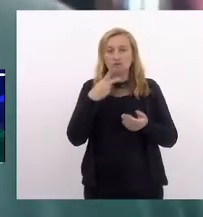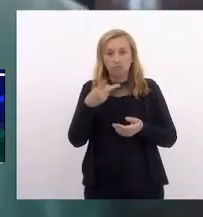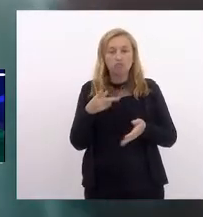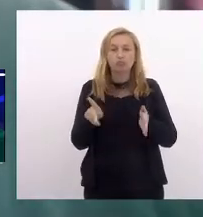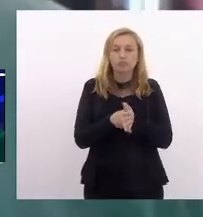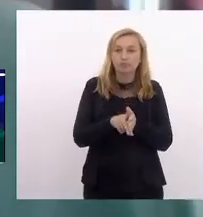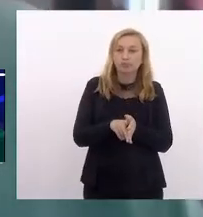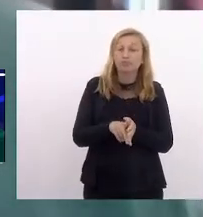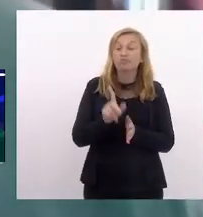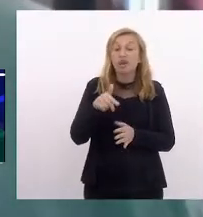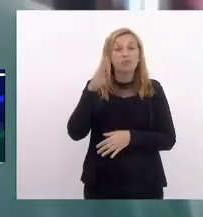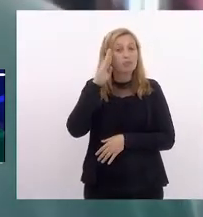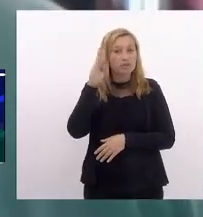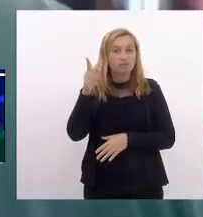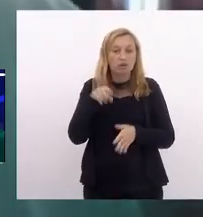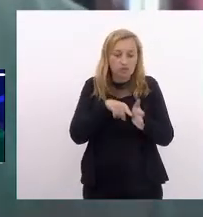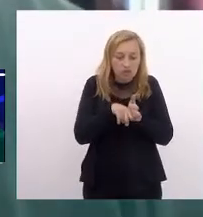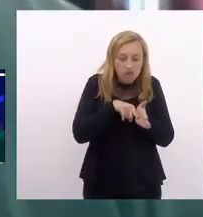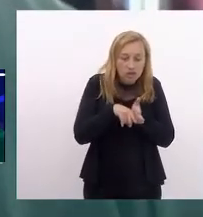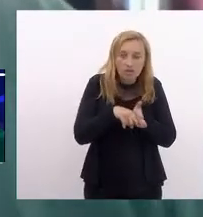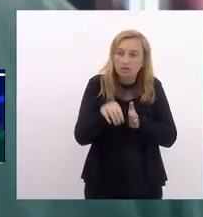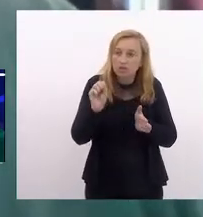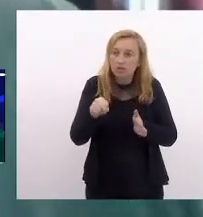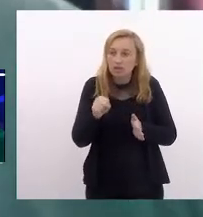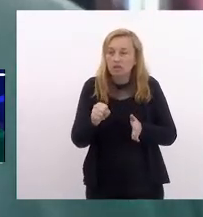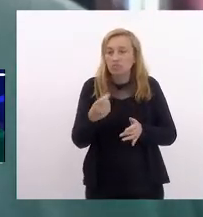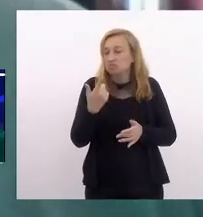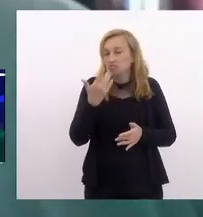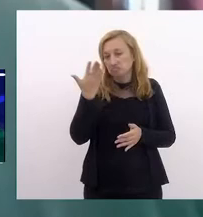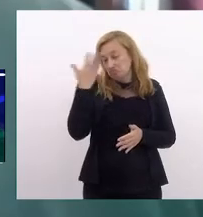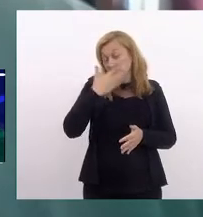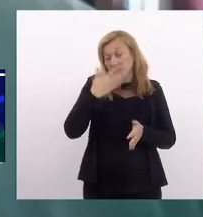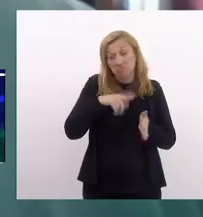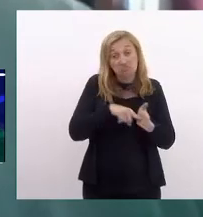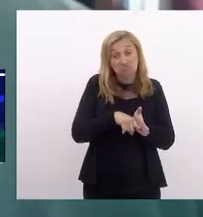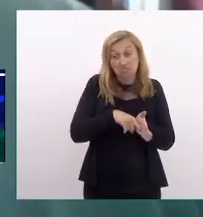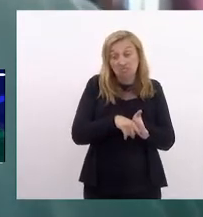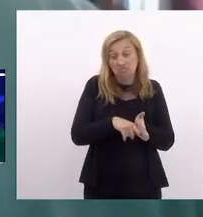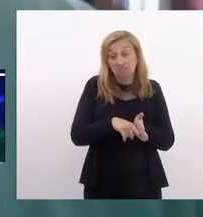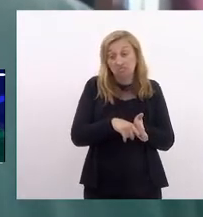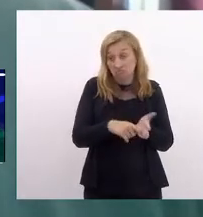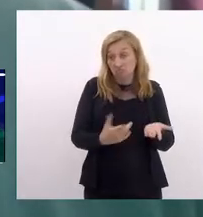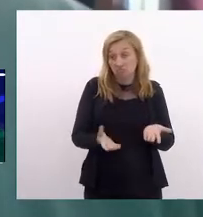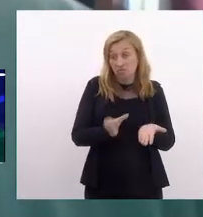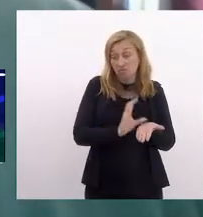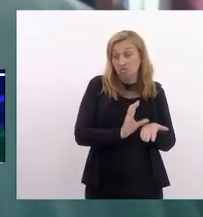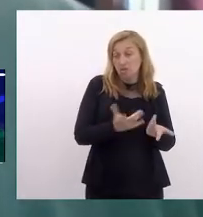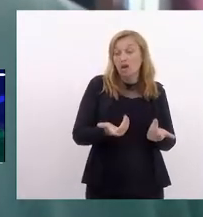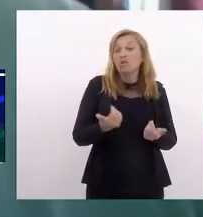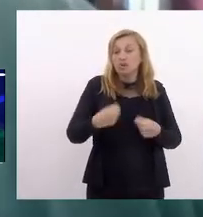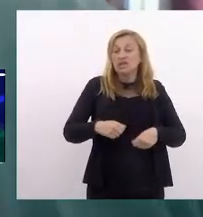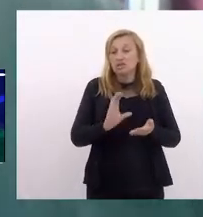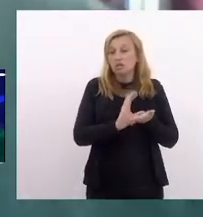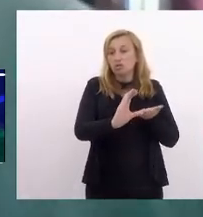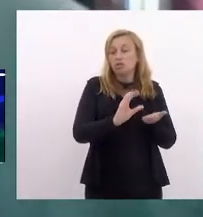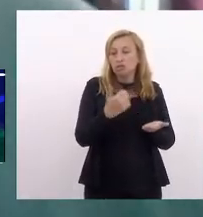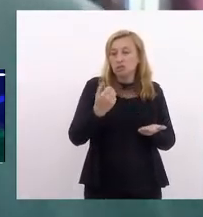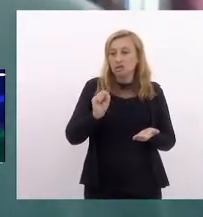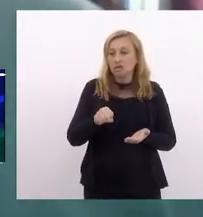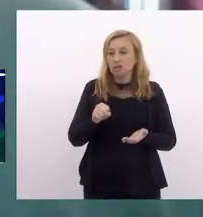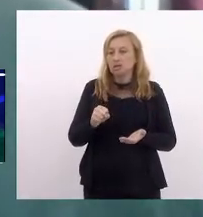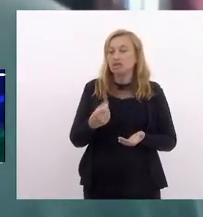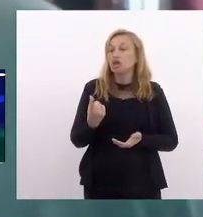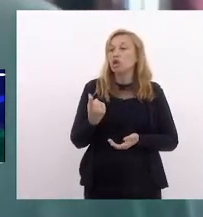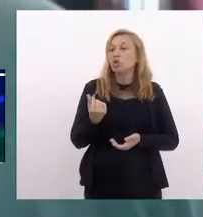projeto essencial fiscalização não se faz fiscalização sem recurso Quem deve Ajudar a custear quem tem